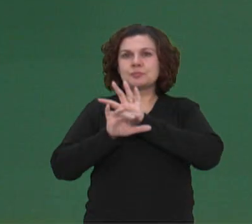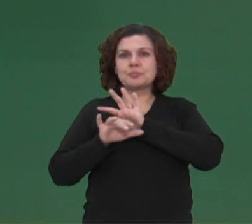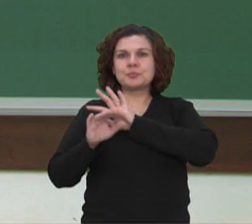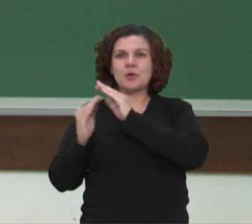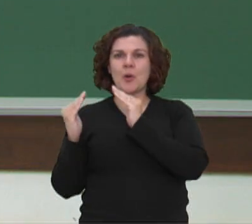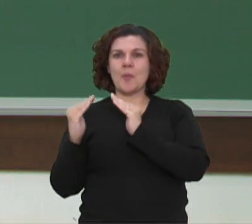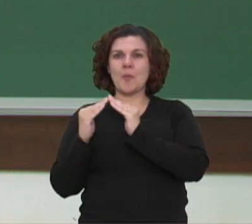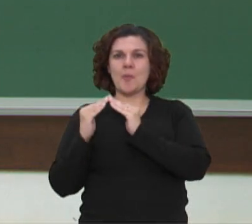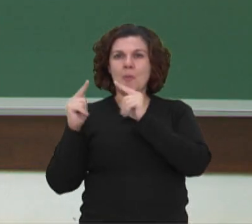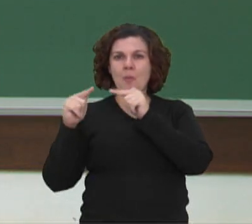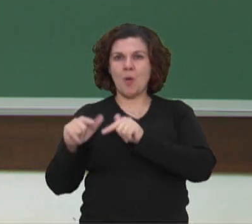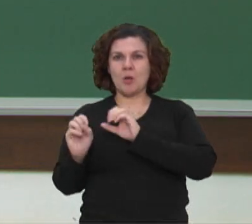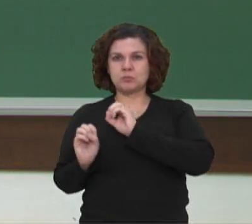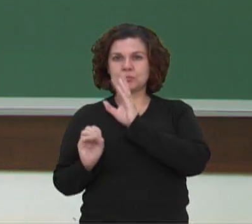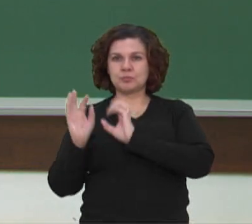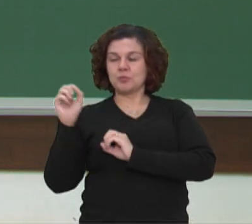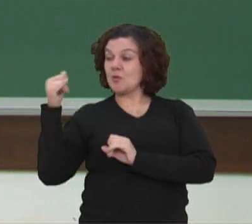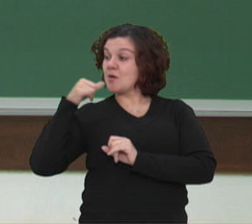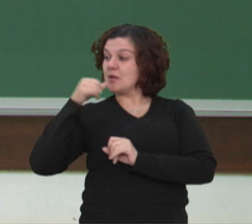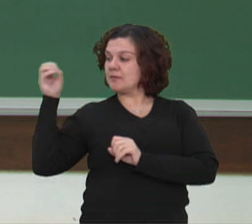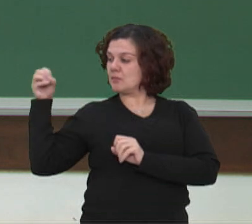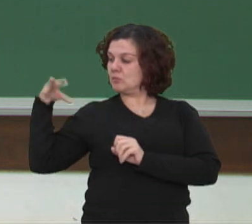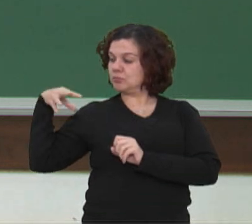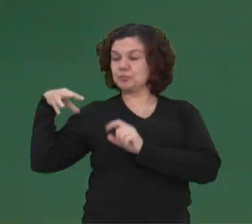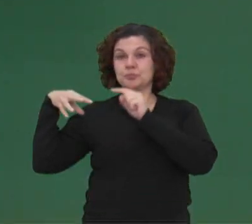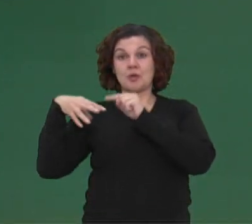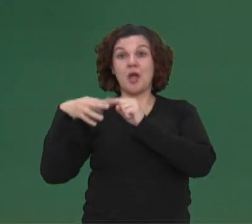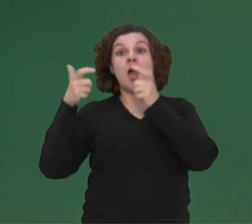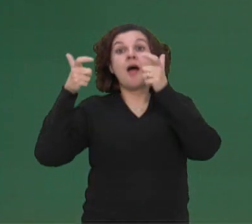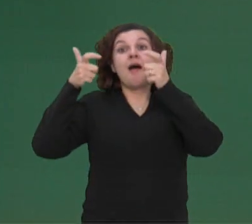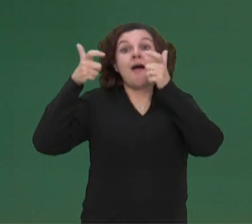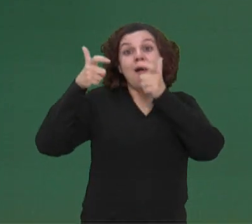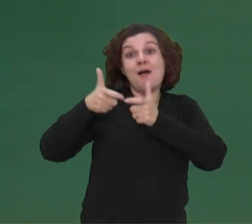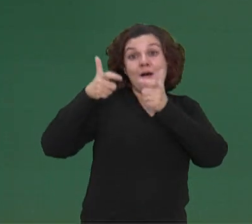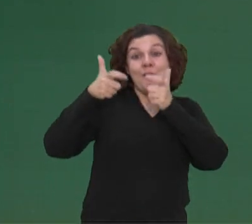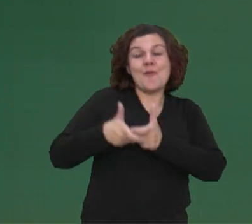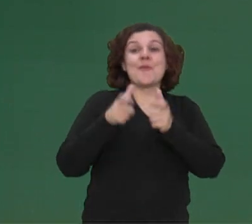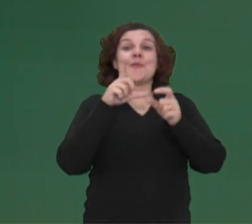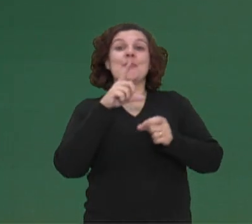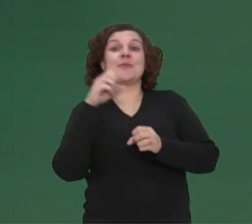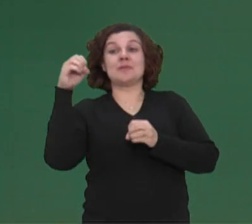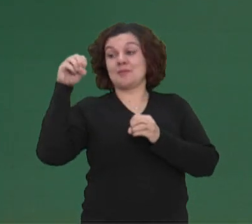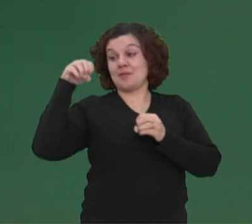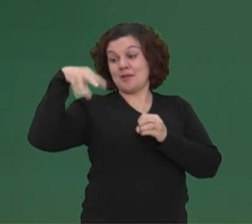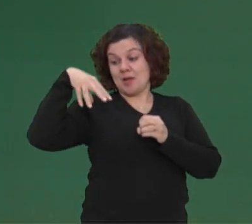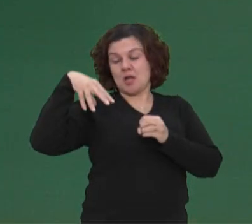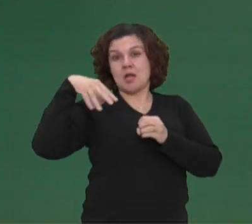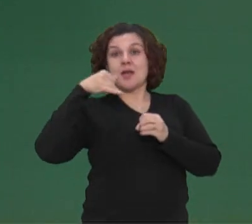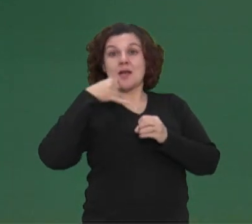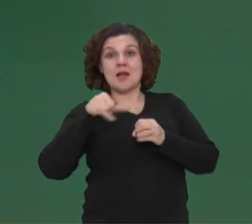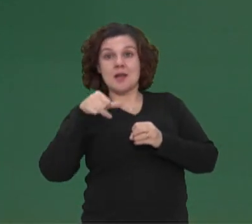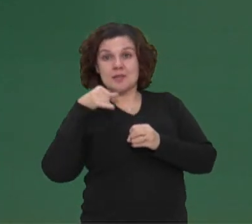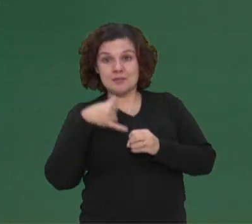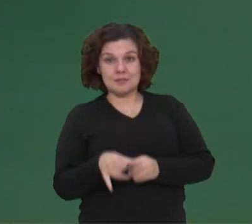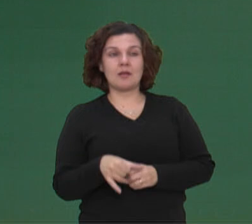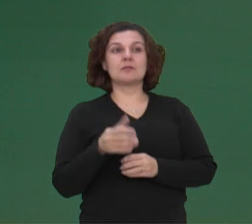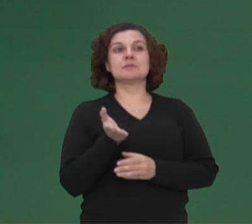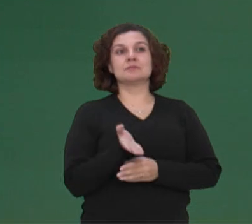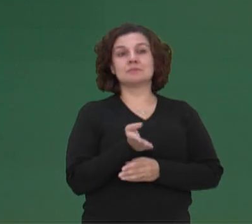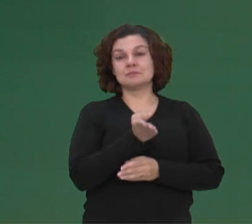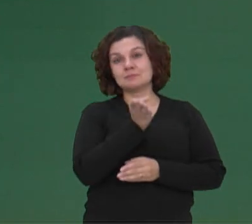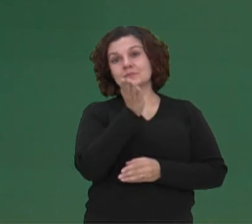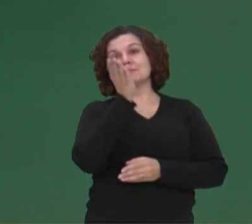se tem energia, abre aqui um parênteses, né? Onde você tem energia dentro da África, aí você vai